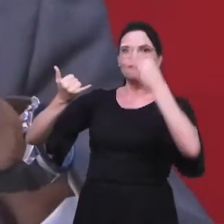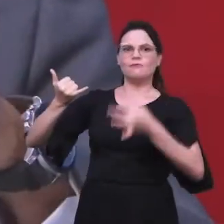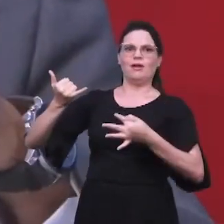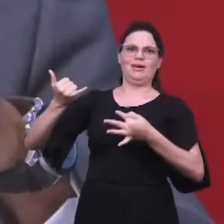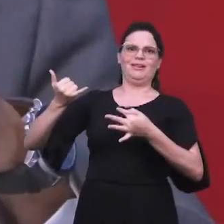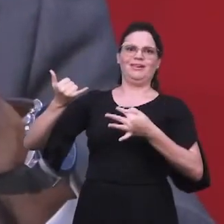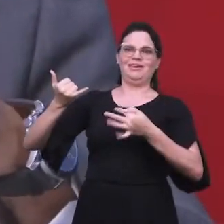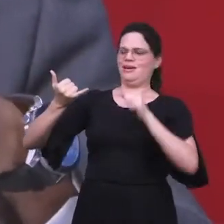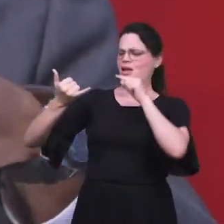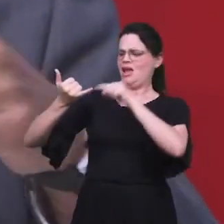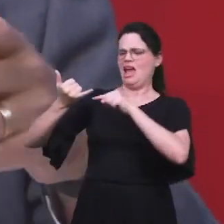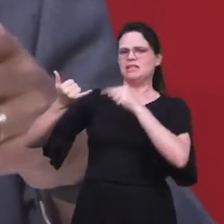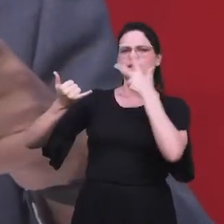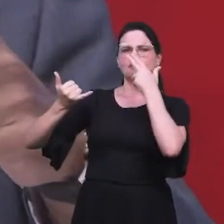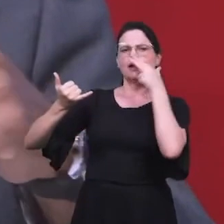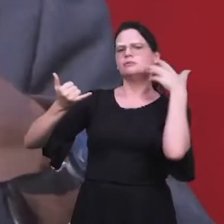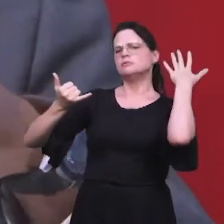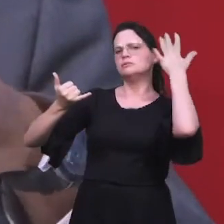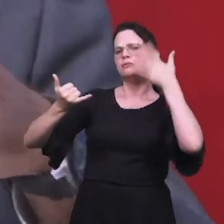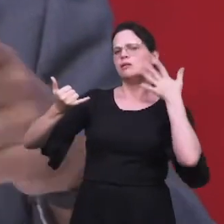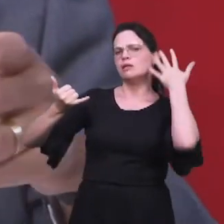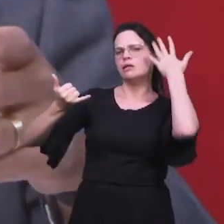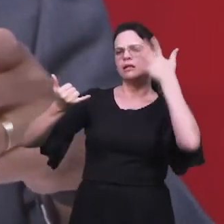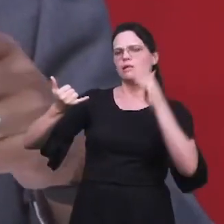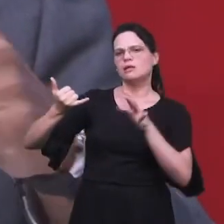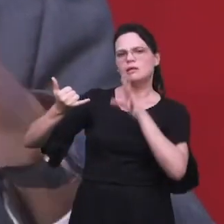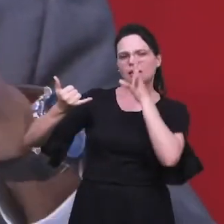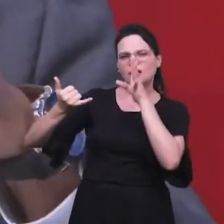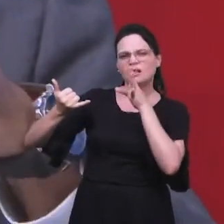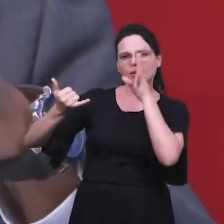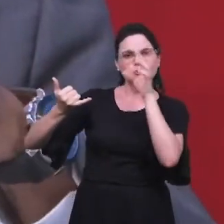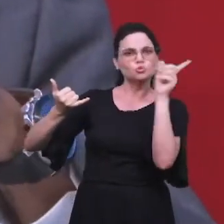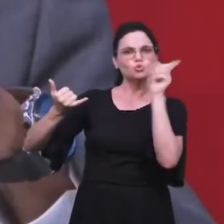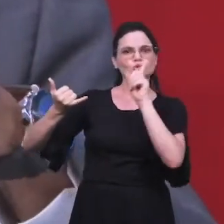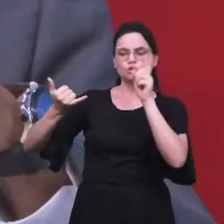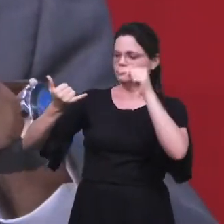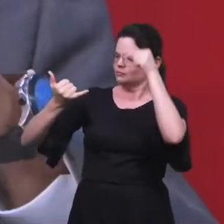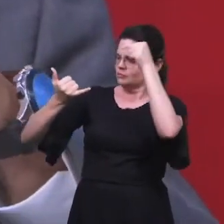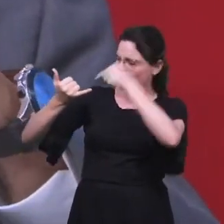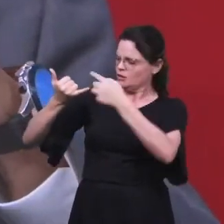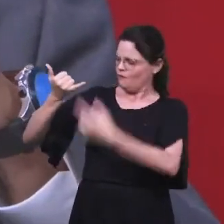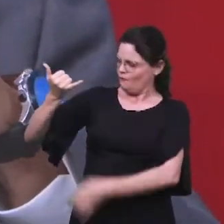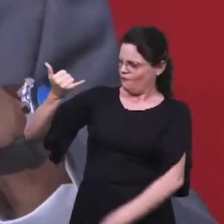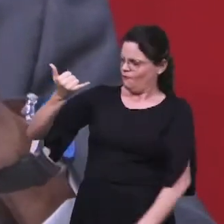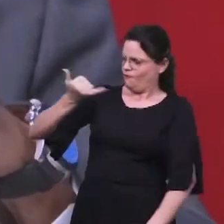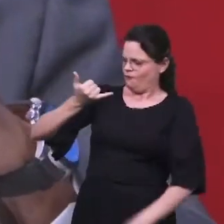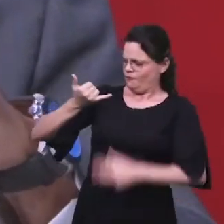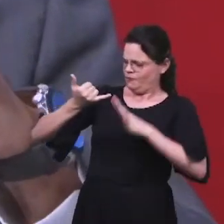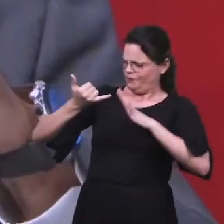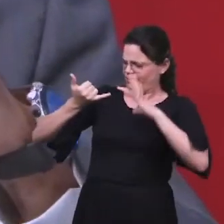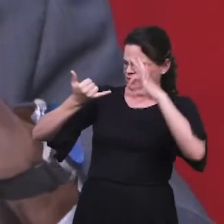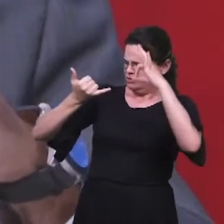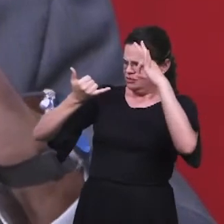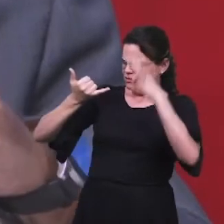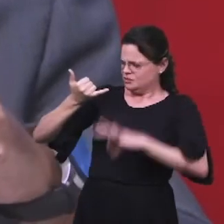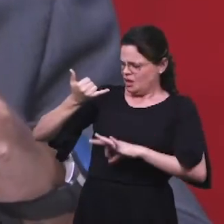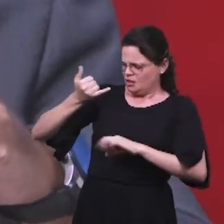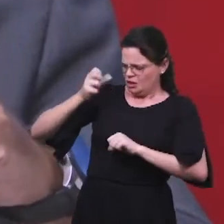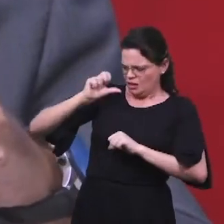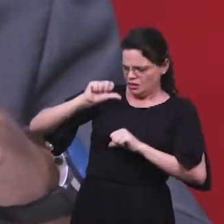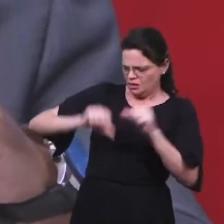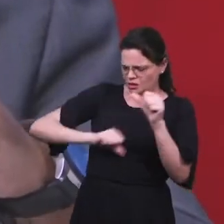discurso, não foi um belo discurso, uma palavra convincente, mas você ter certeza que de